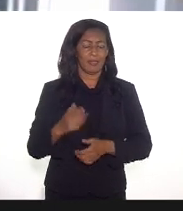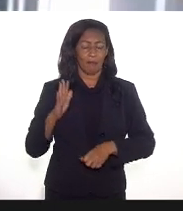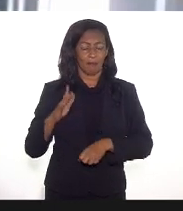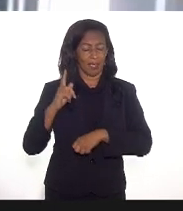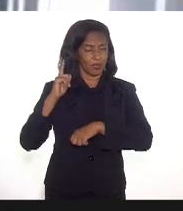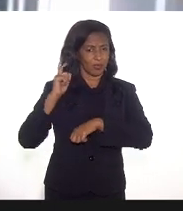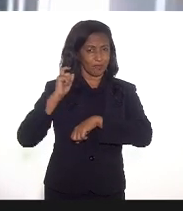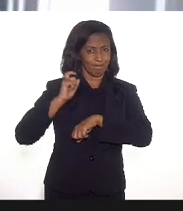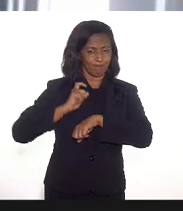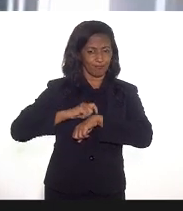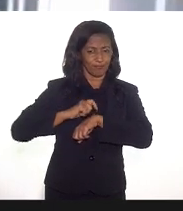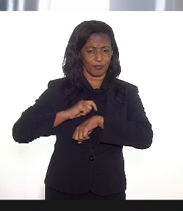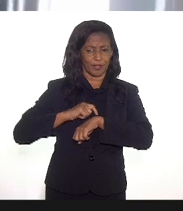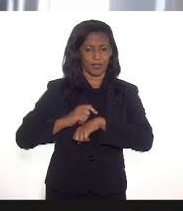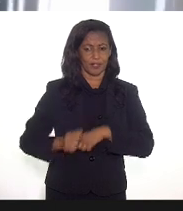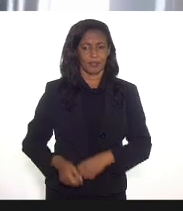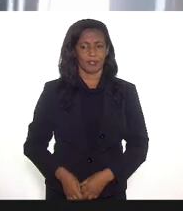em que